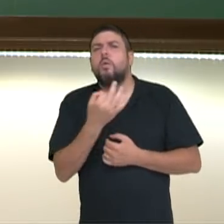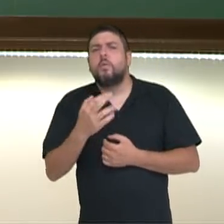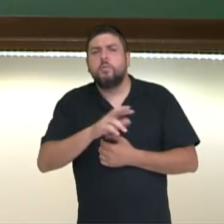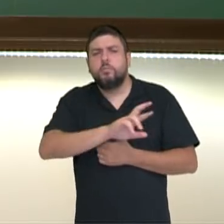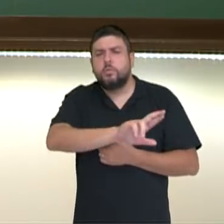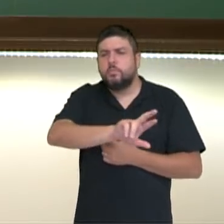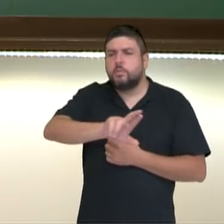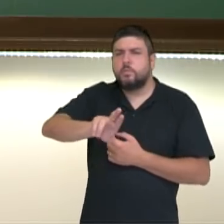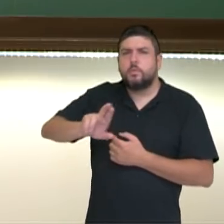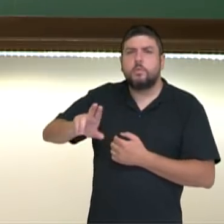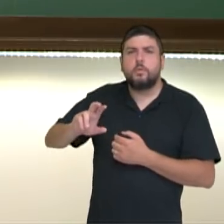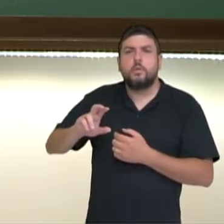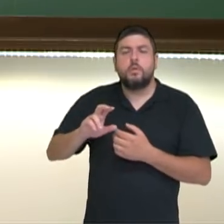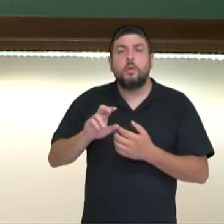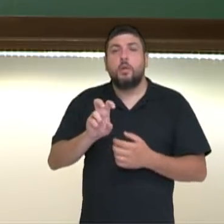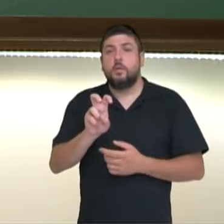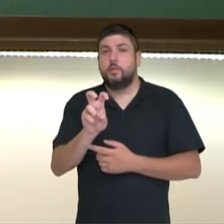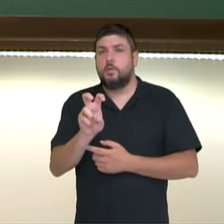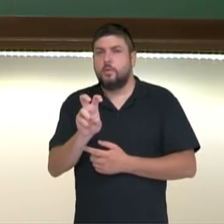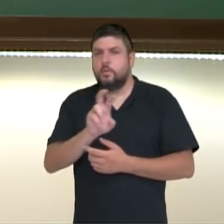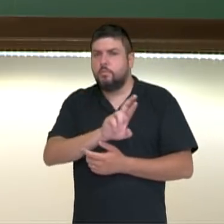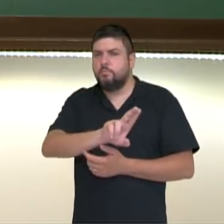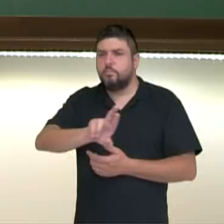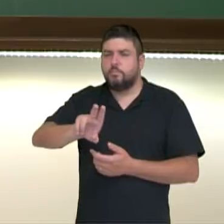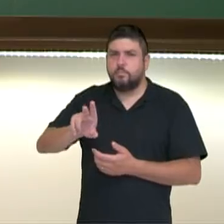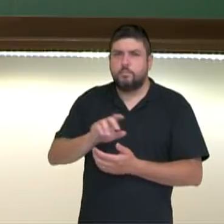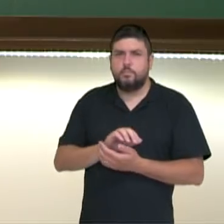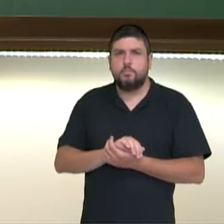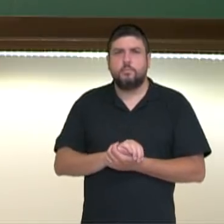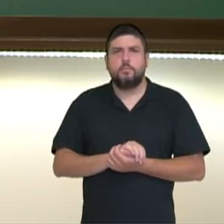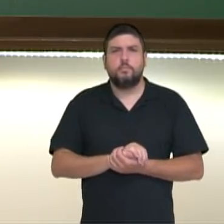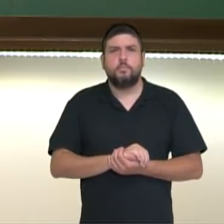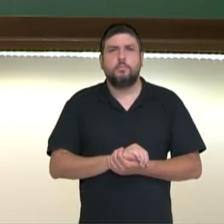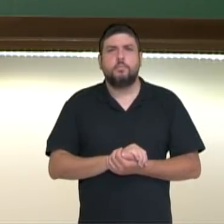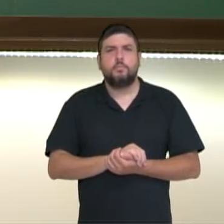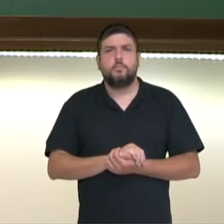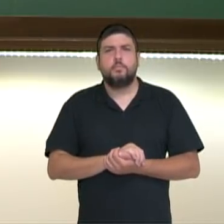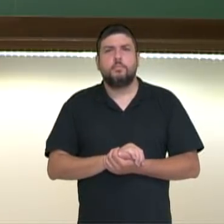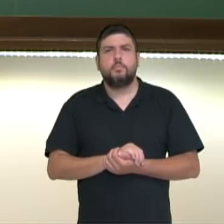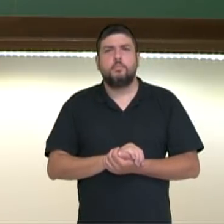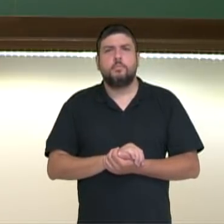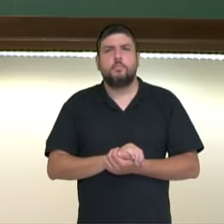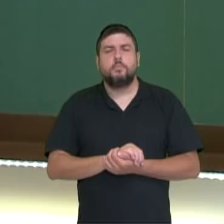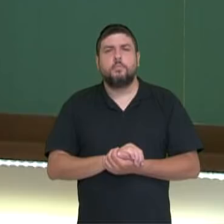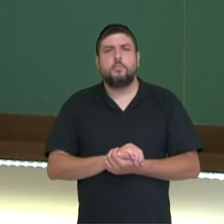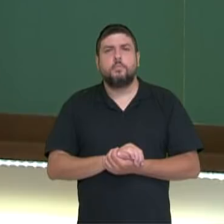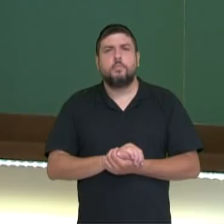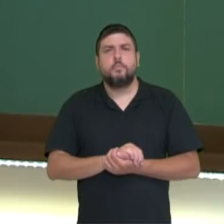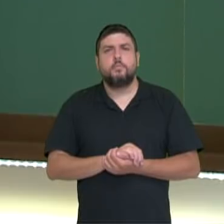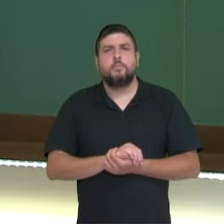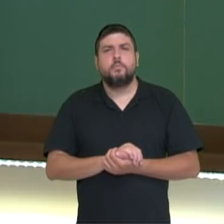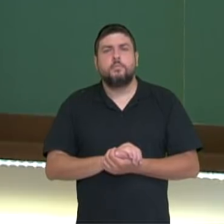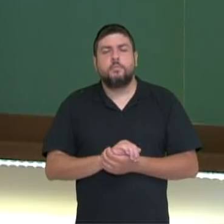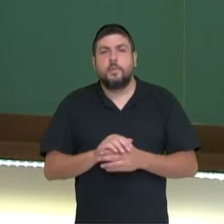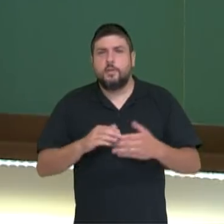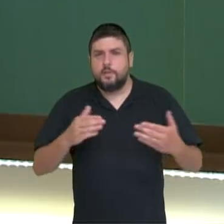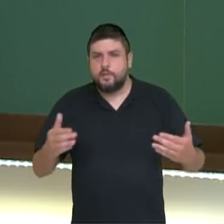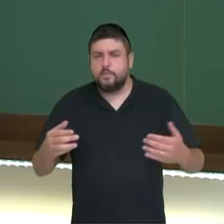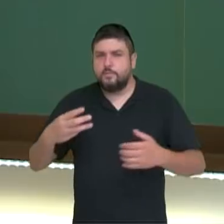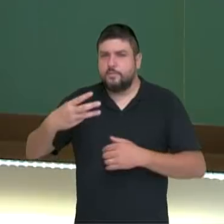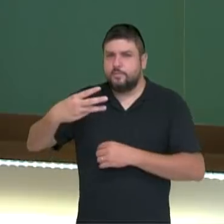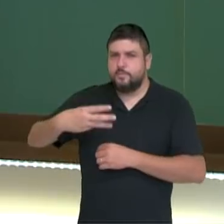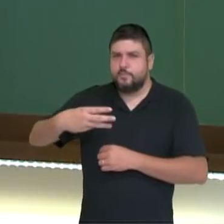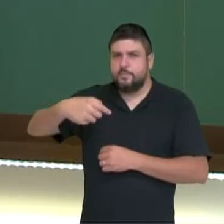emitidos ao mesmo tempo. Então vamos ao